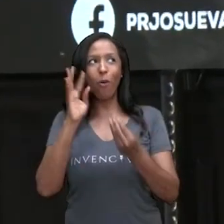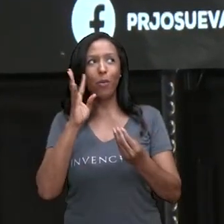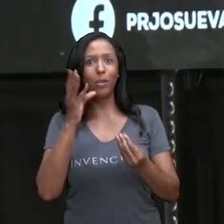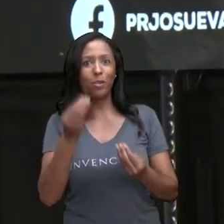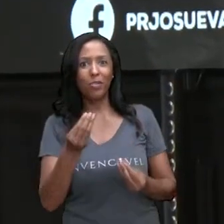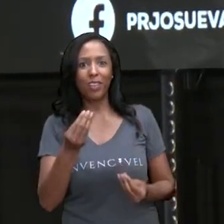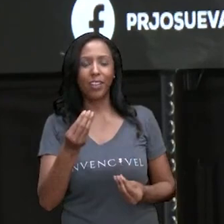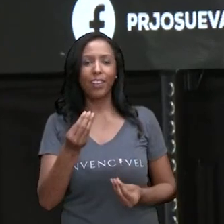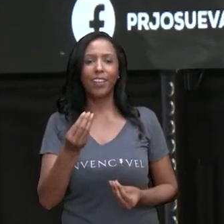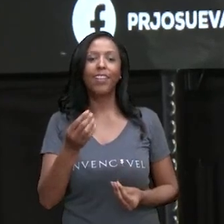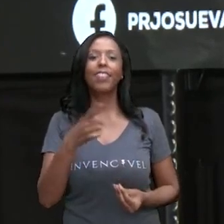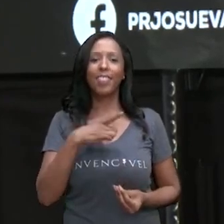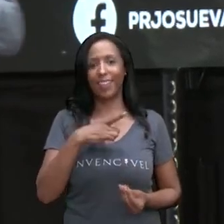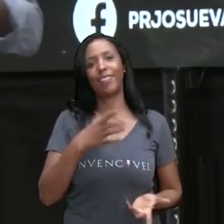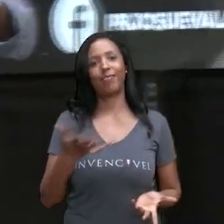entendeu?